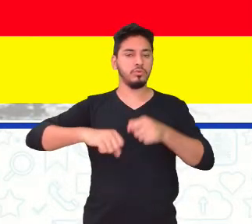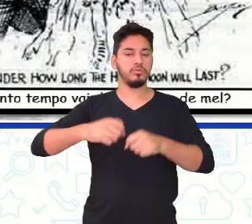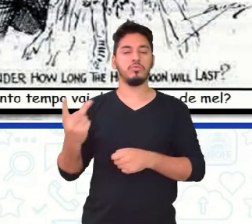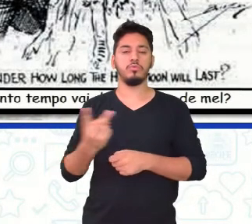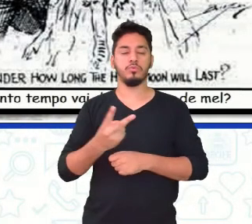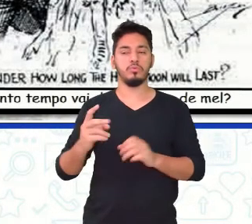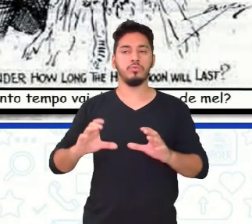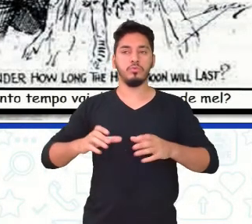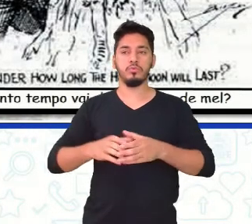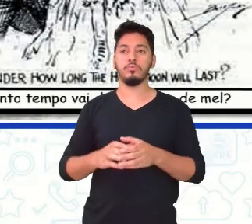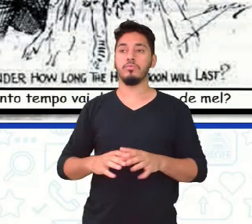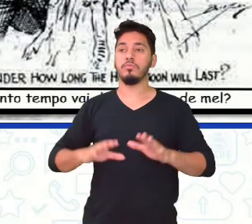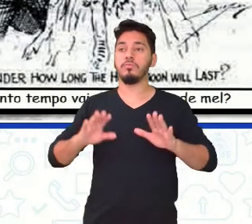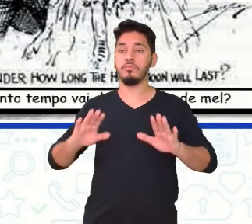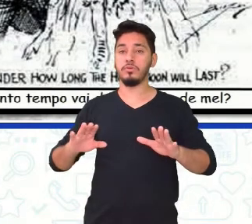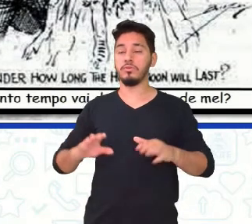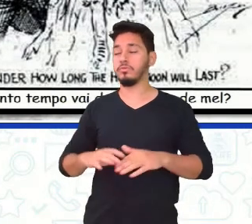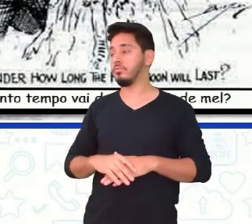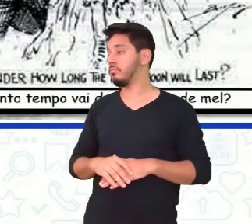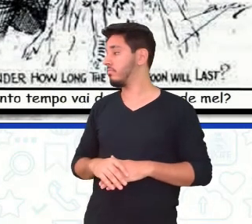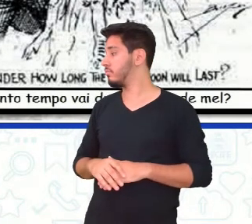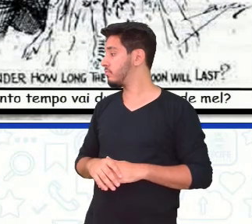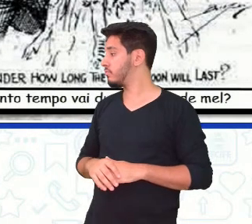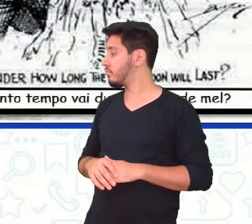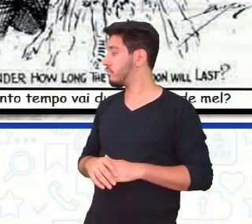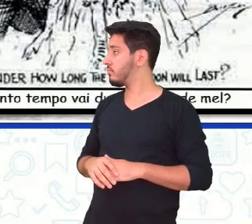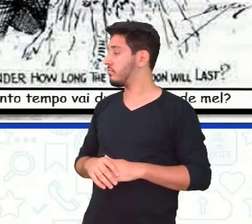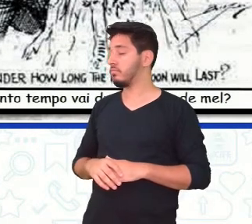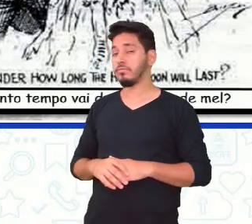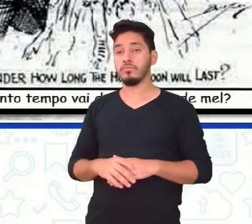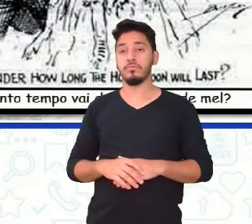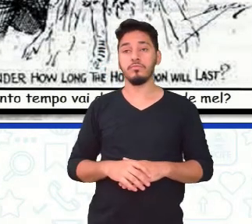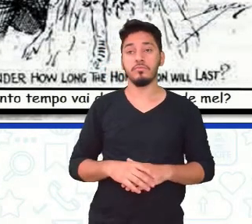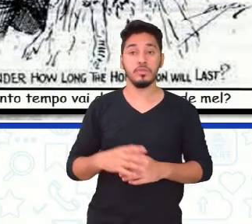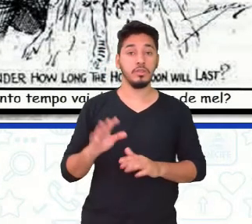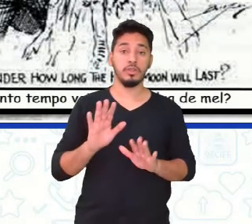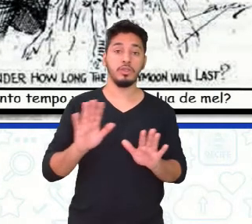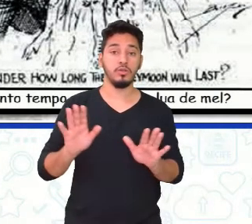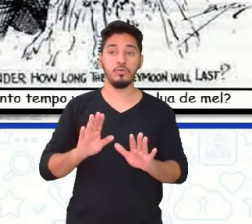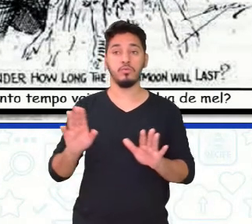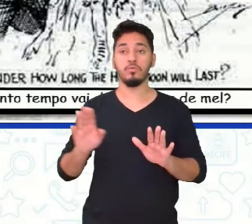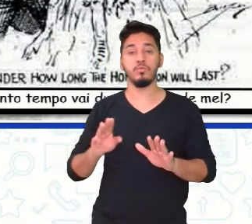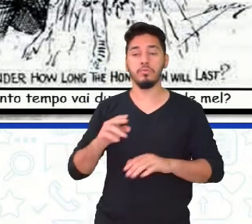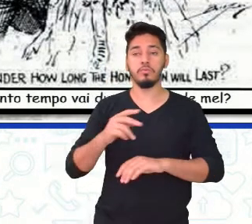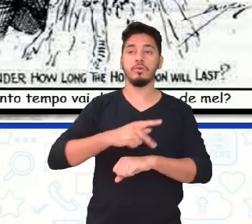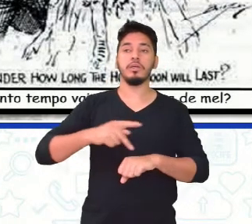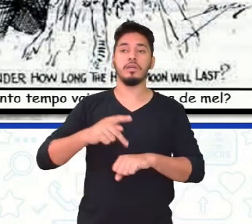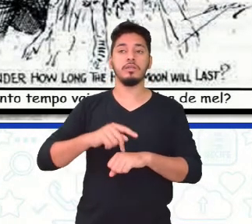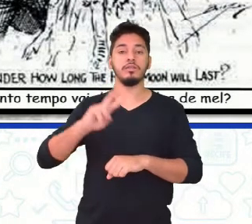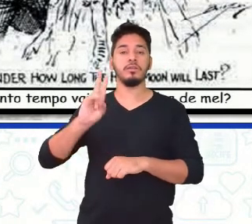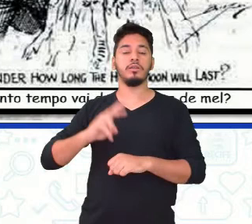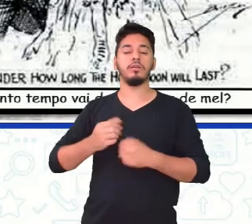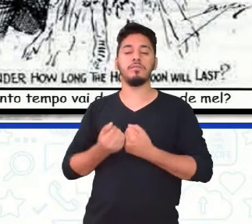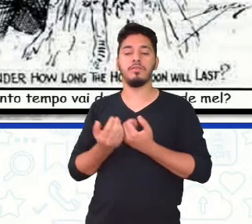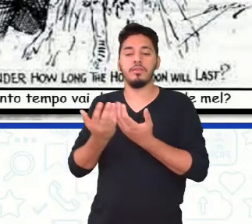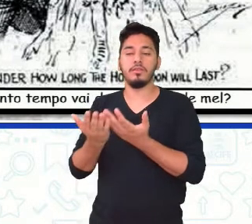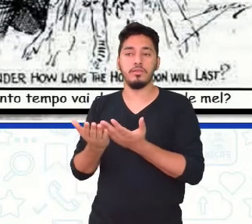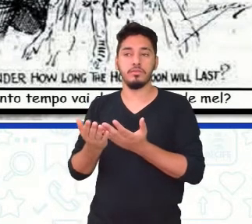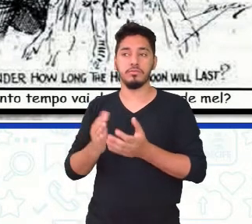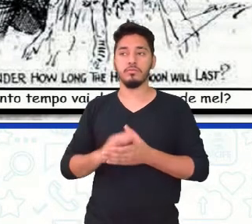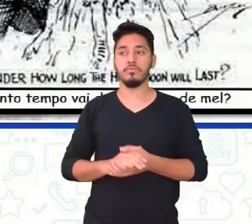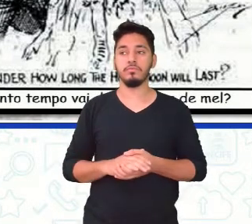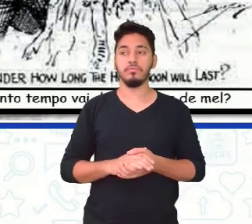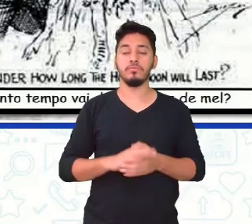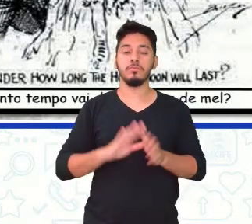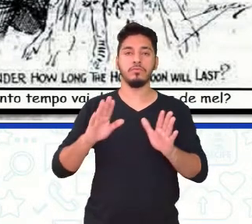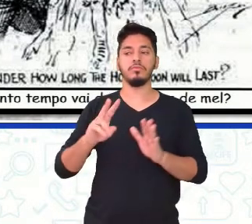grupos. Mas aí, ó, nenhuma nação ela favoreceria aí os inimigos da outra, é aquela coisa, a